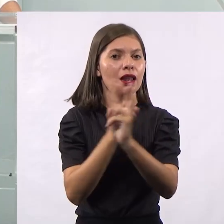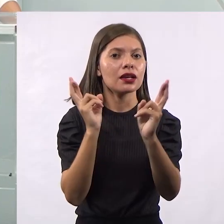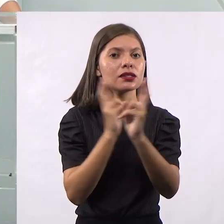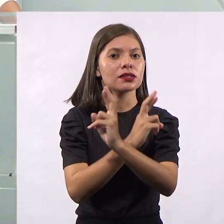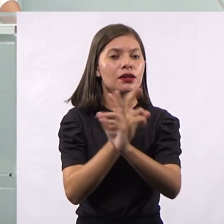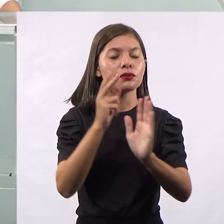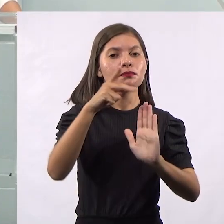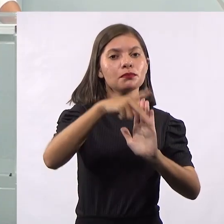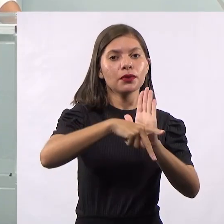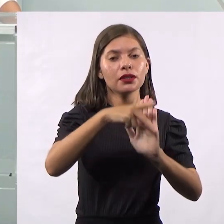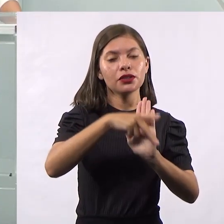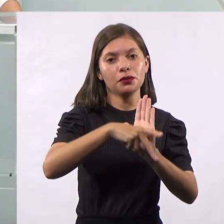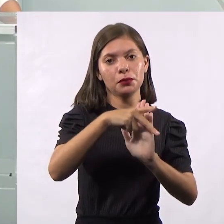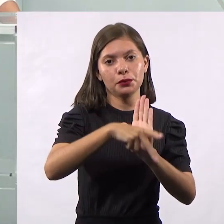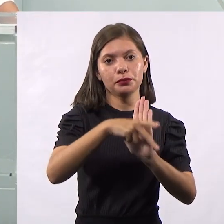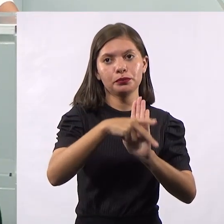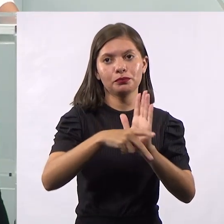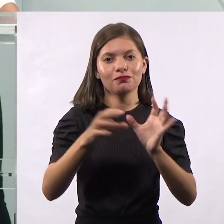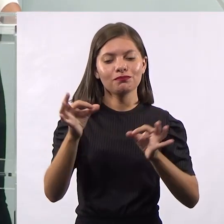o planejamento,